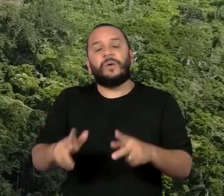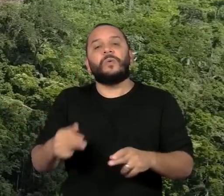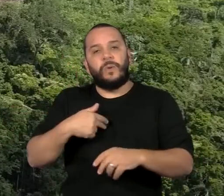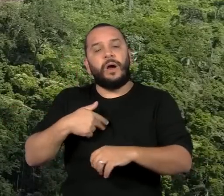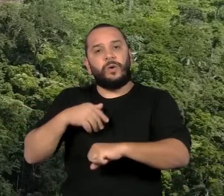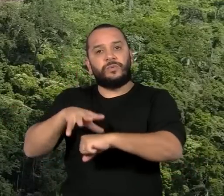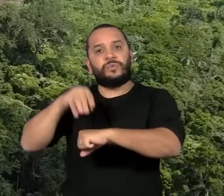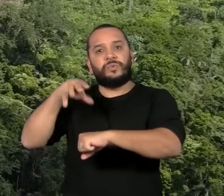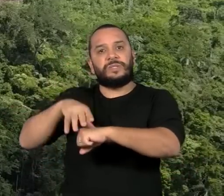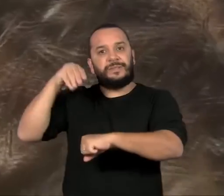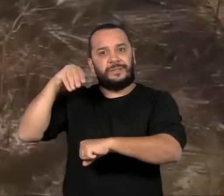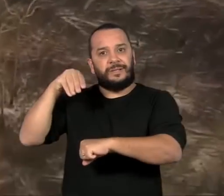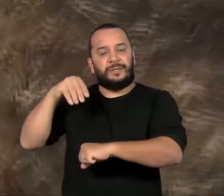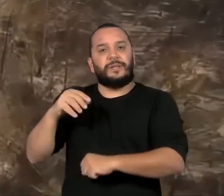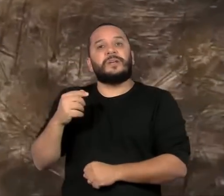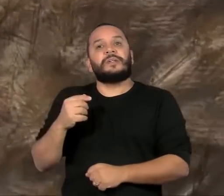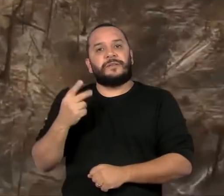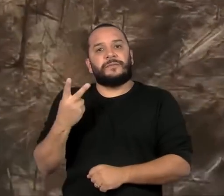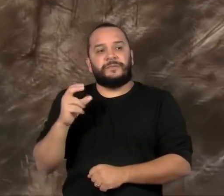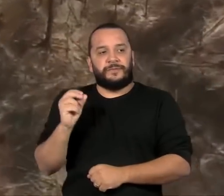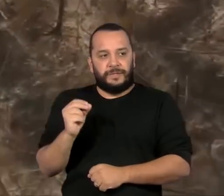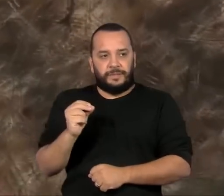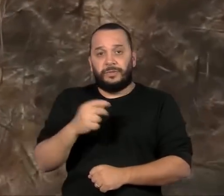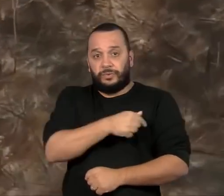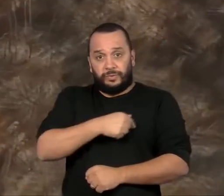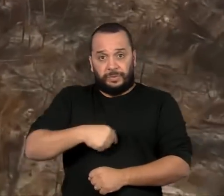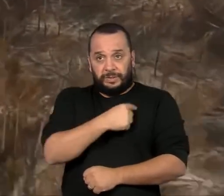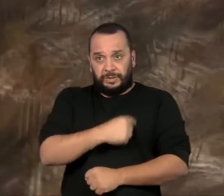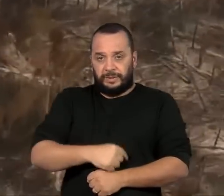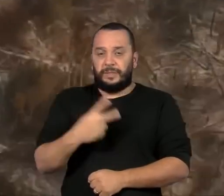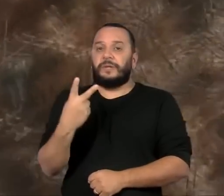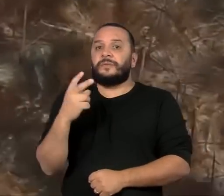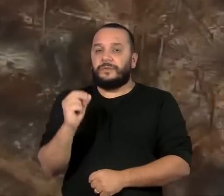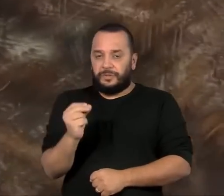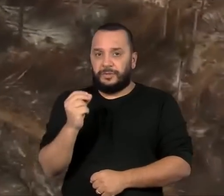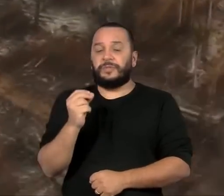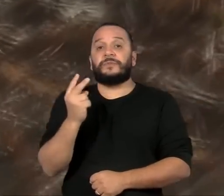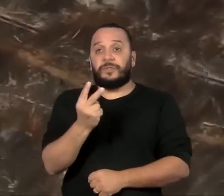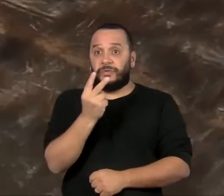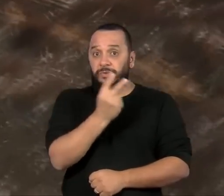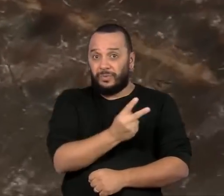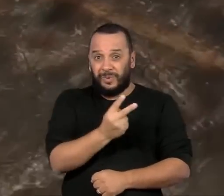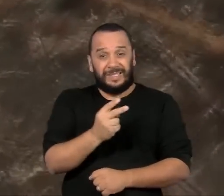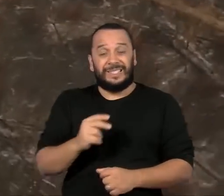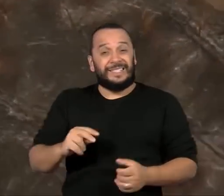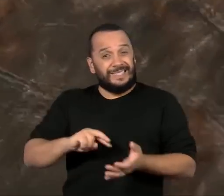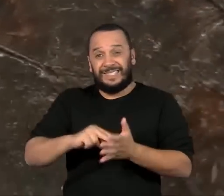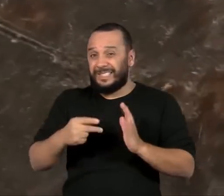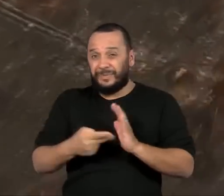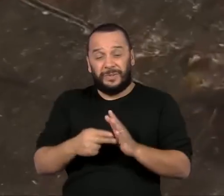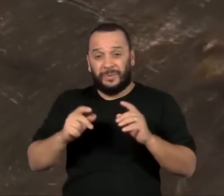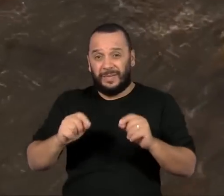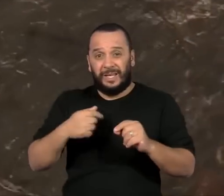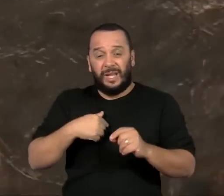São cerca de 11 campos de futebol de floresta perdida a cada minuto.